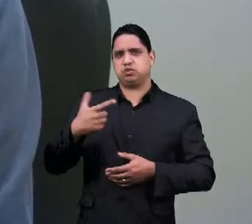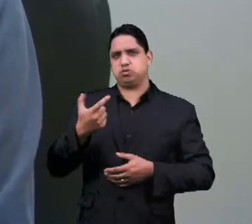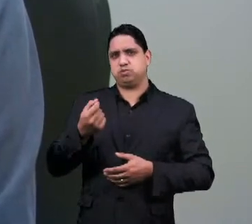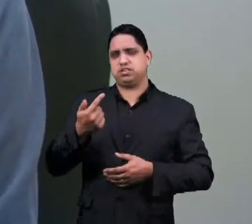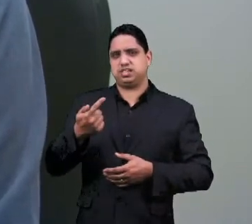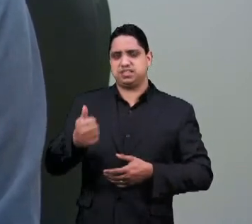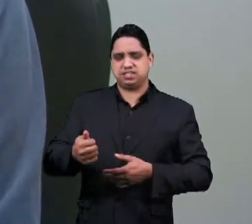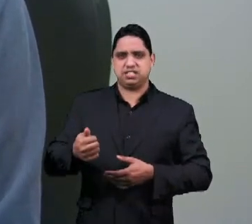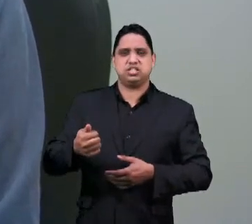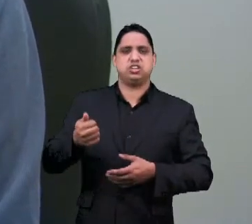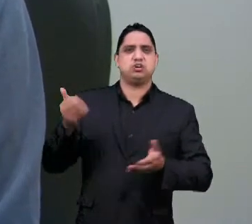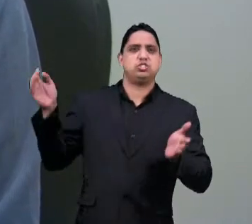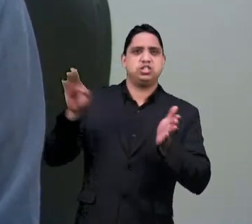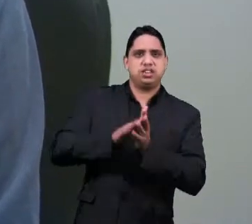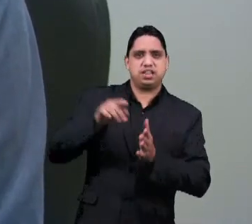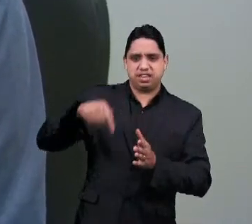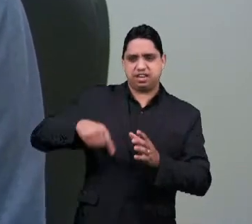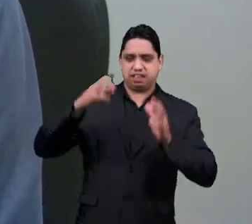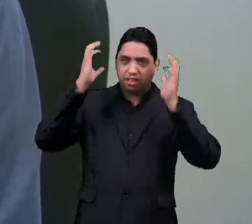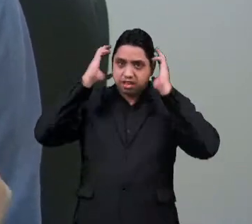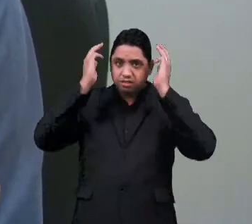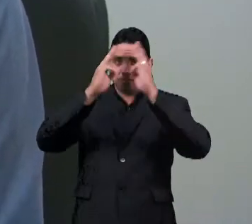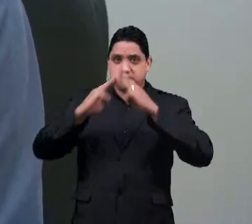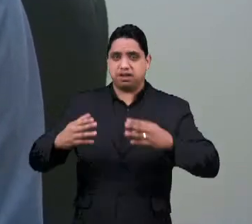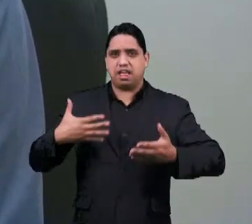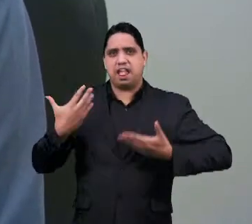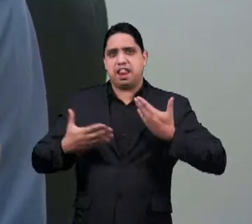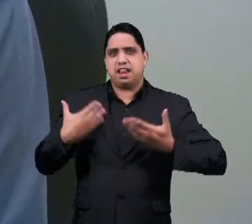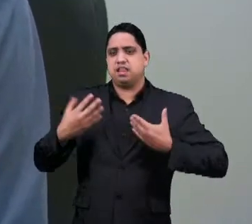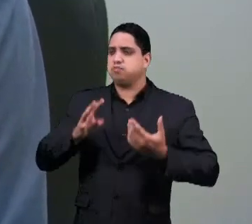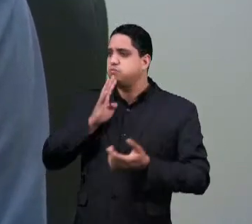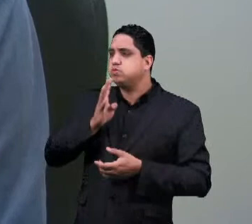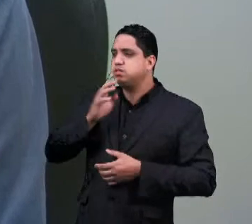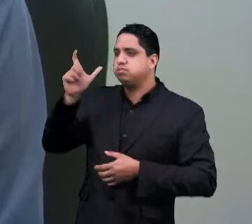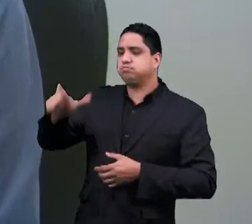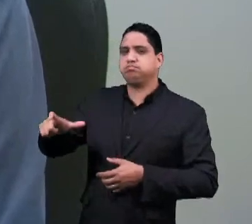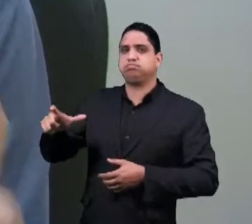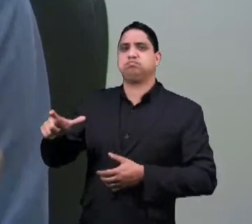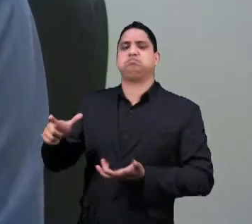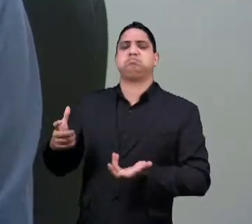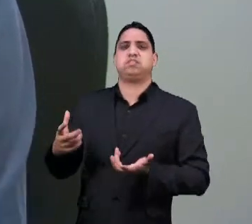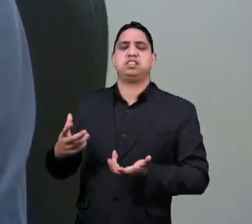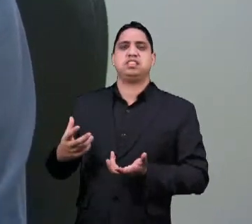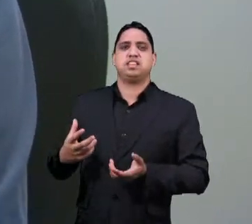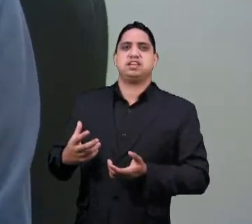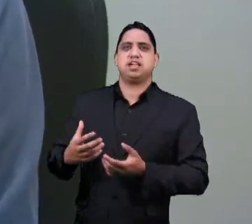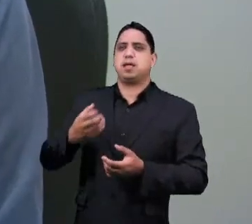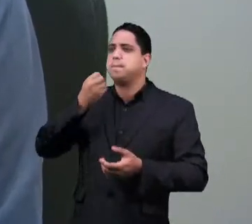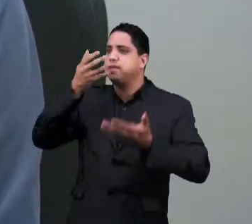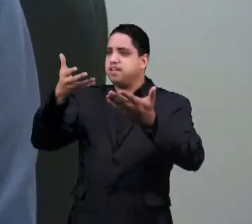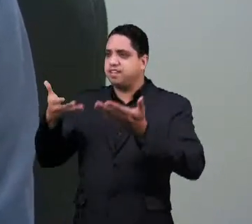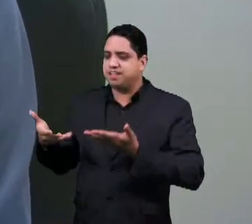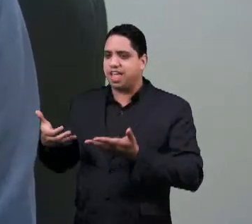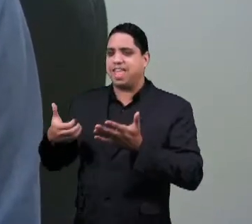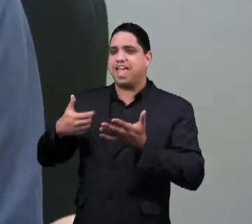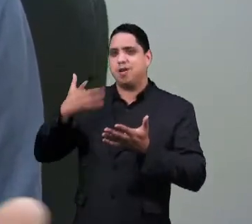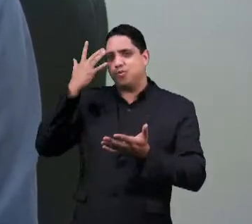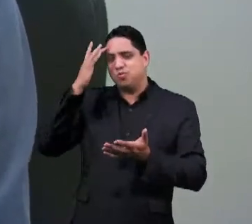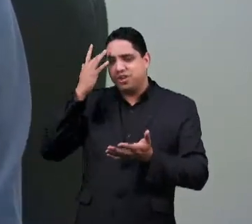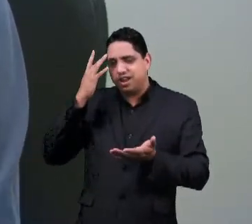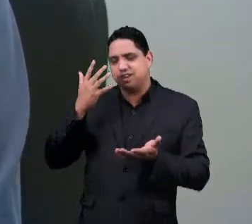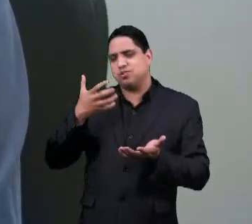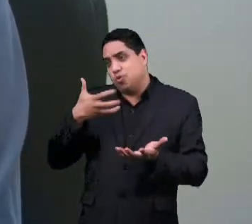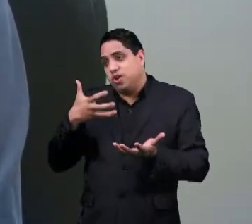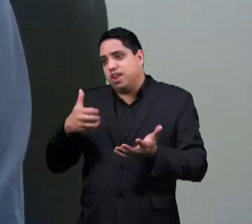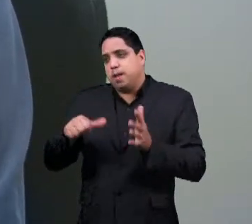cheguei aqui na Rádio Manaim. É uma alegria conhecê-lo pessoalmente e seja muito bem-vindo. Espero que essa seja a primeira de muitas vindas do senhor